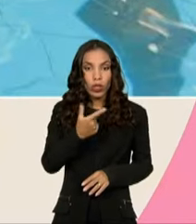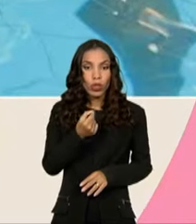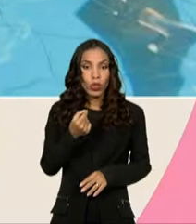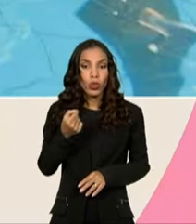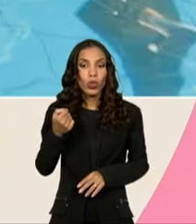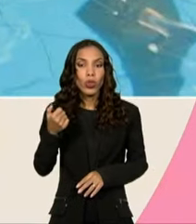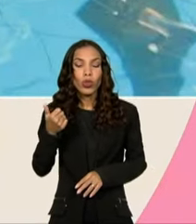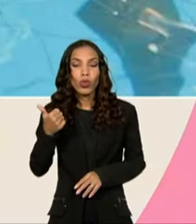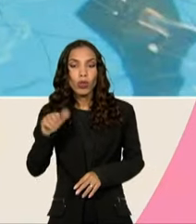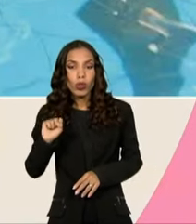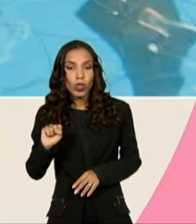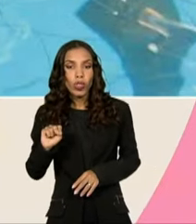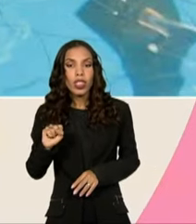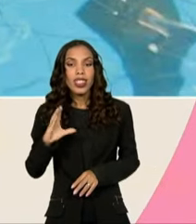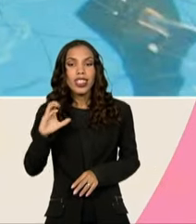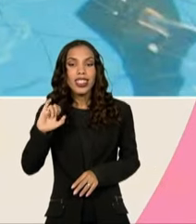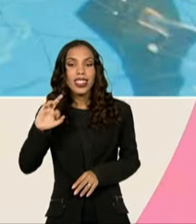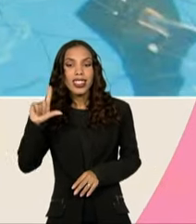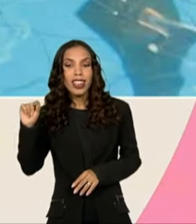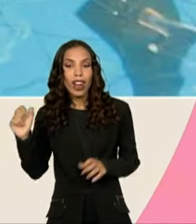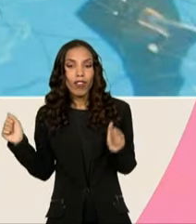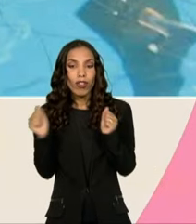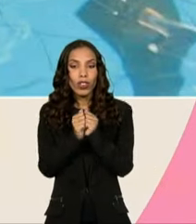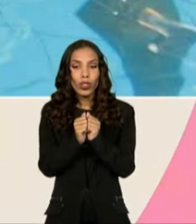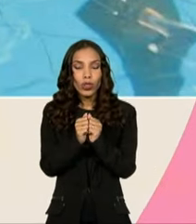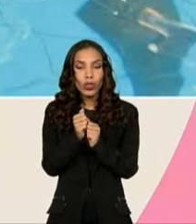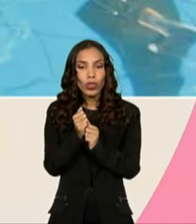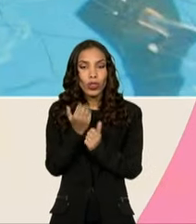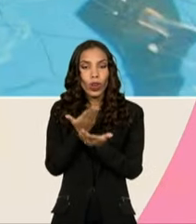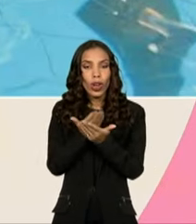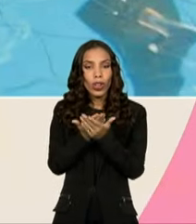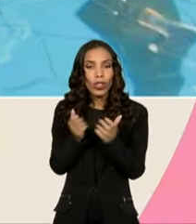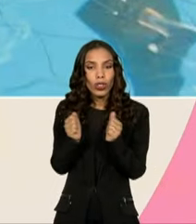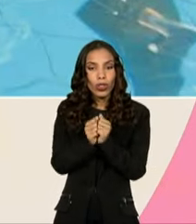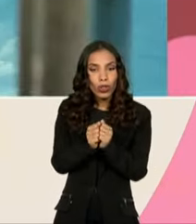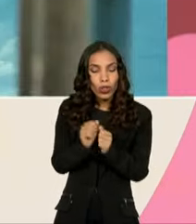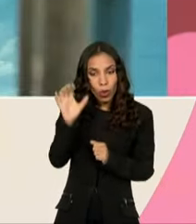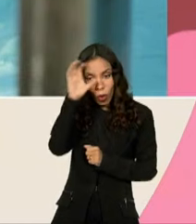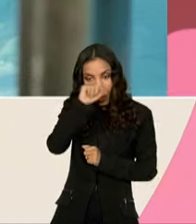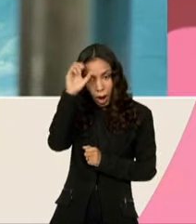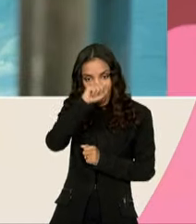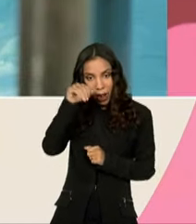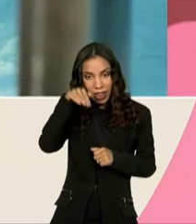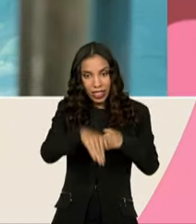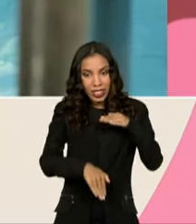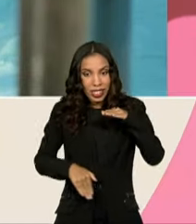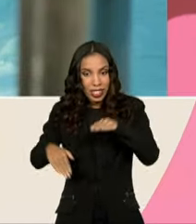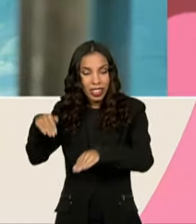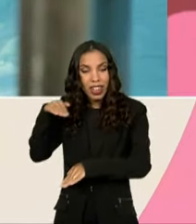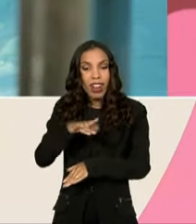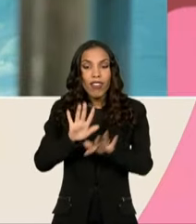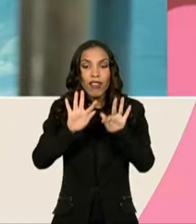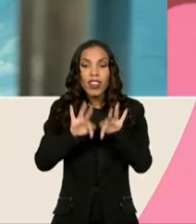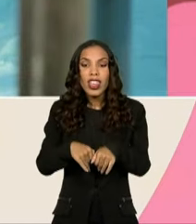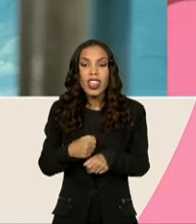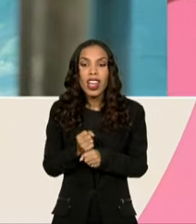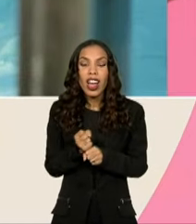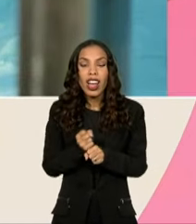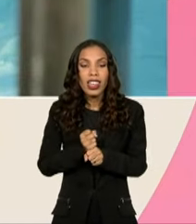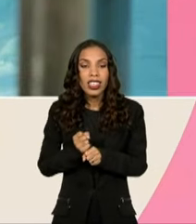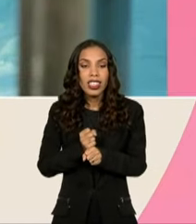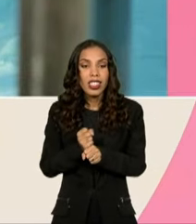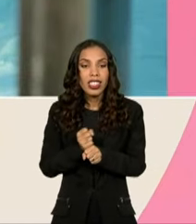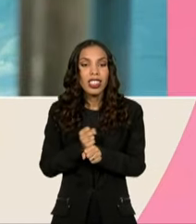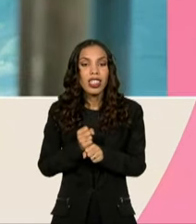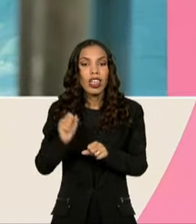Cielo foi fazer uma aula comigo. Que legal. E o professor Reinaldo. Que barato. Então, eu estava nesse programa. Episódio, foi o fim de ano, foi o programa do fim de ano. Foi.